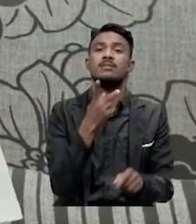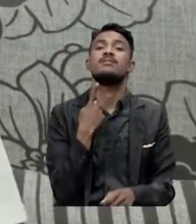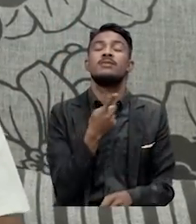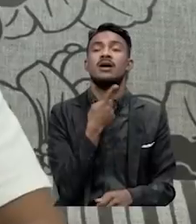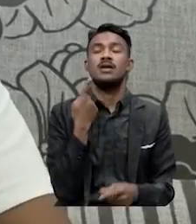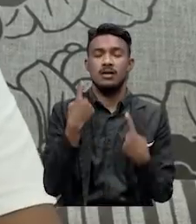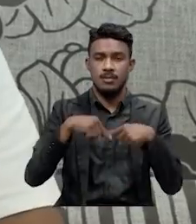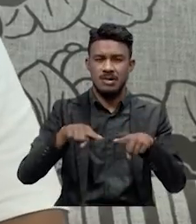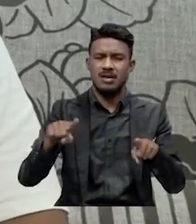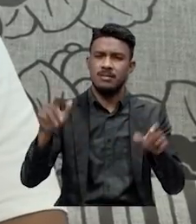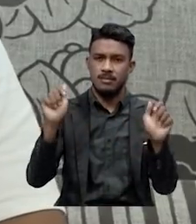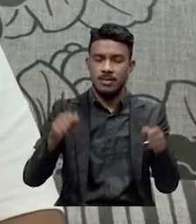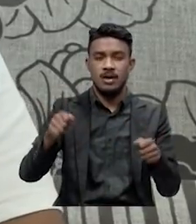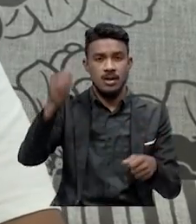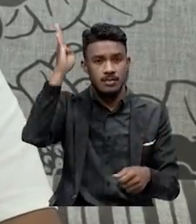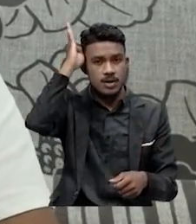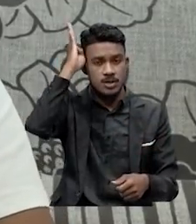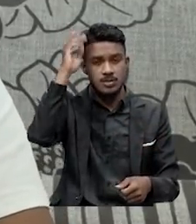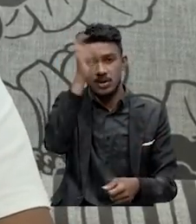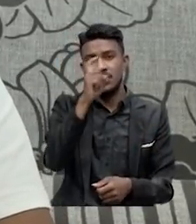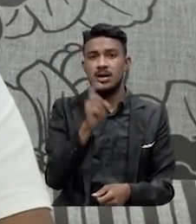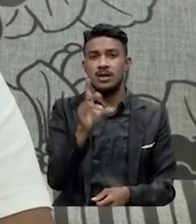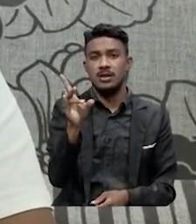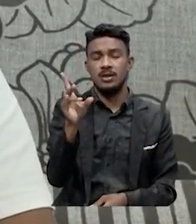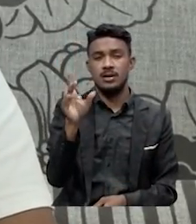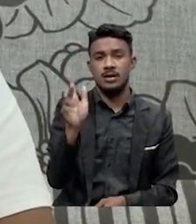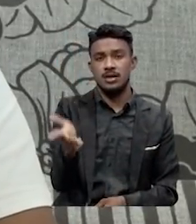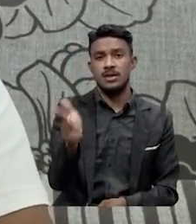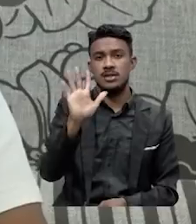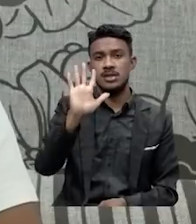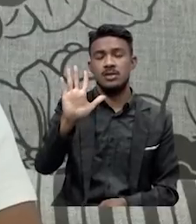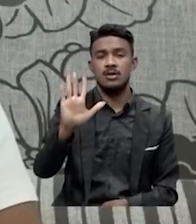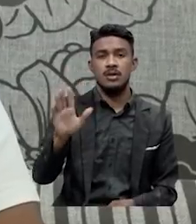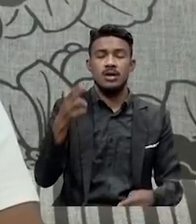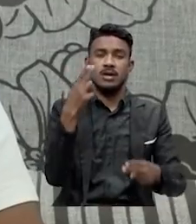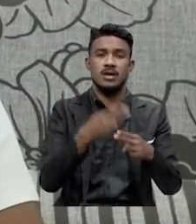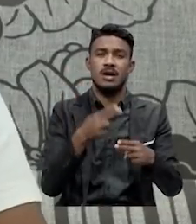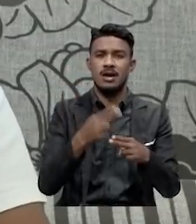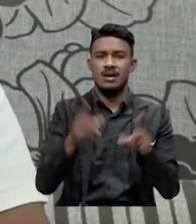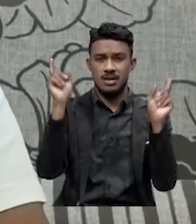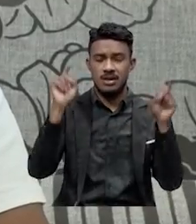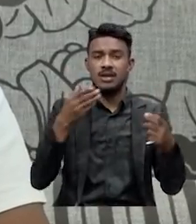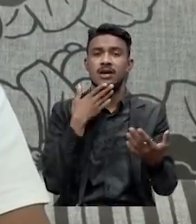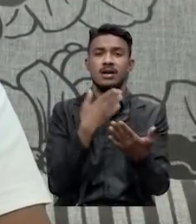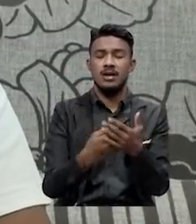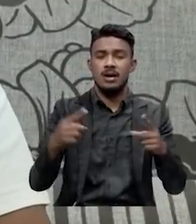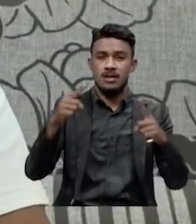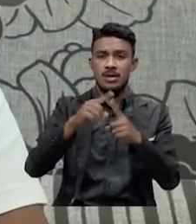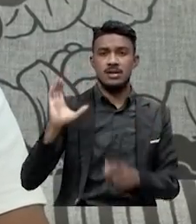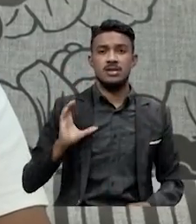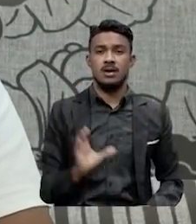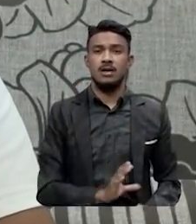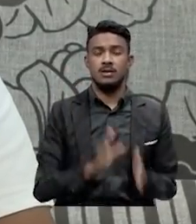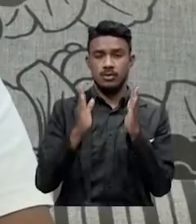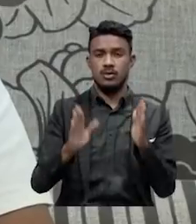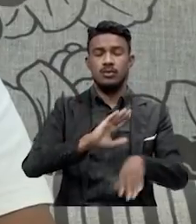bispo, talvez a idade de 35 anos, não é nem a narra, não tem que dia, fama, e a serão ser nelet, o